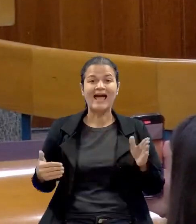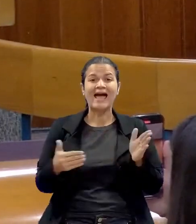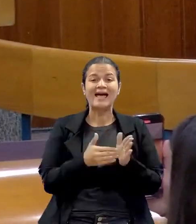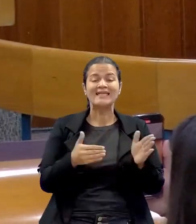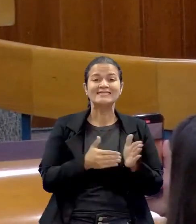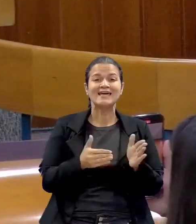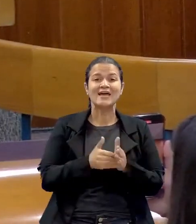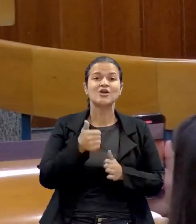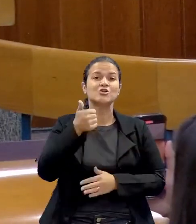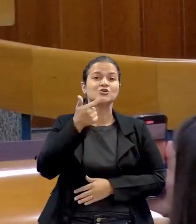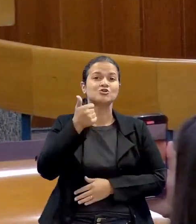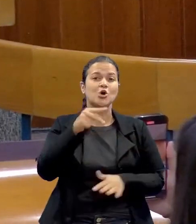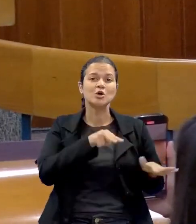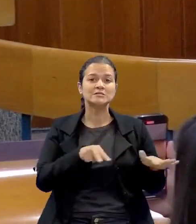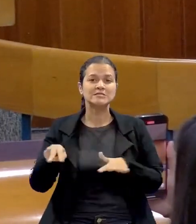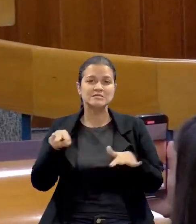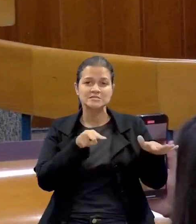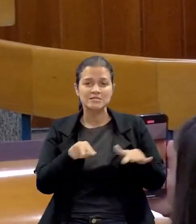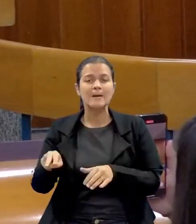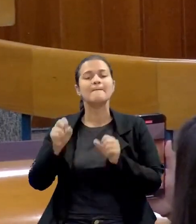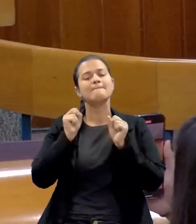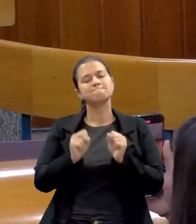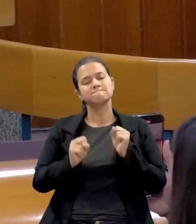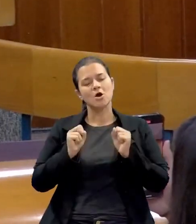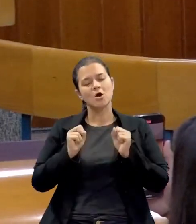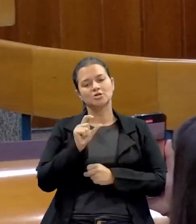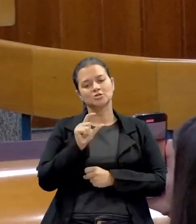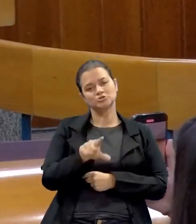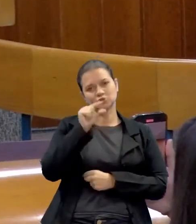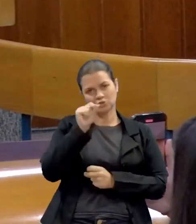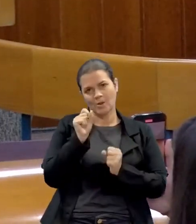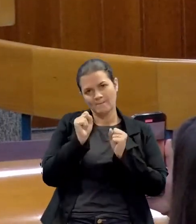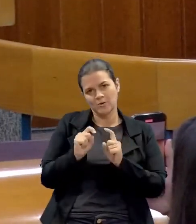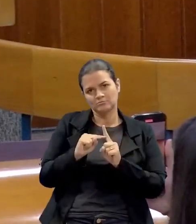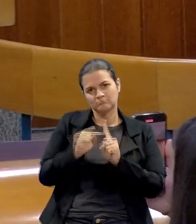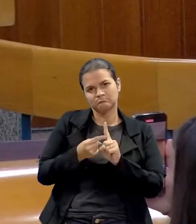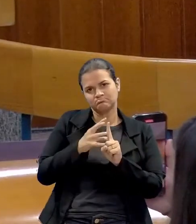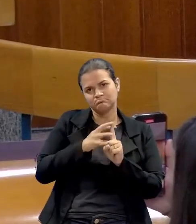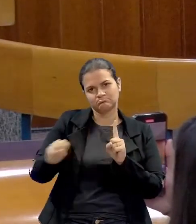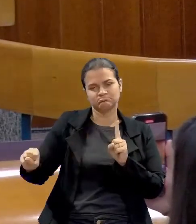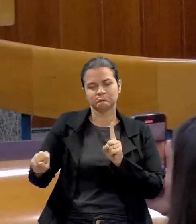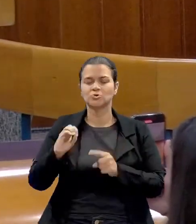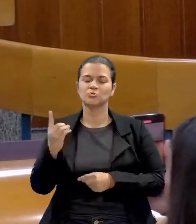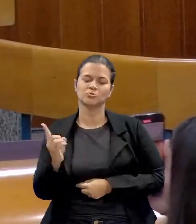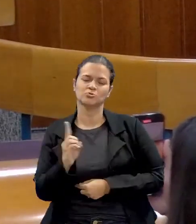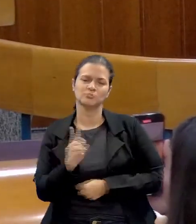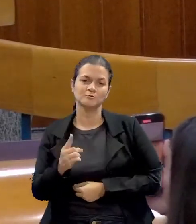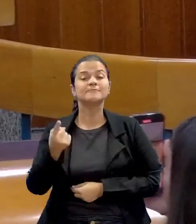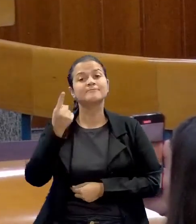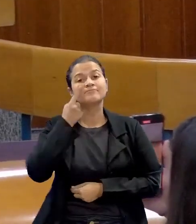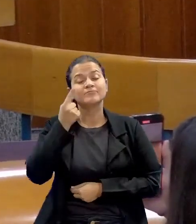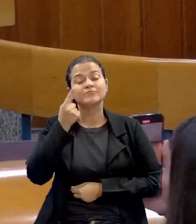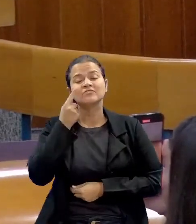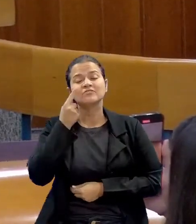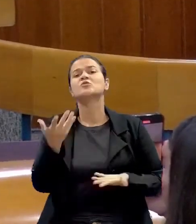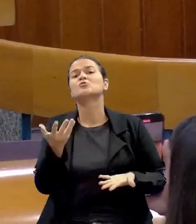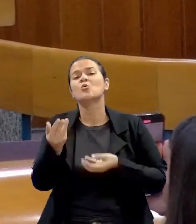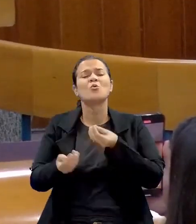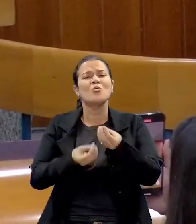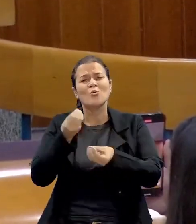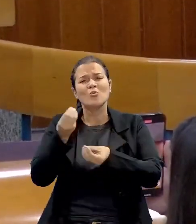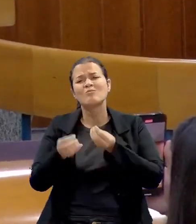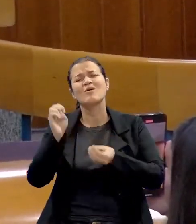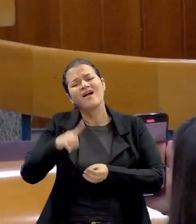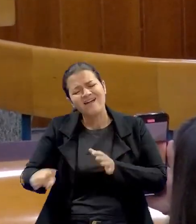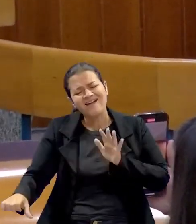semana, poderá optar pela legalização. Vejamos como é